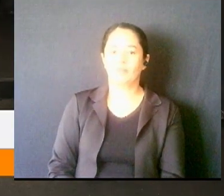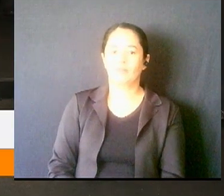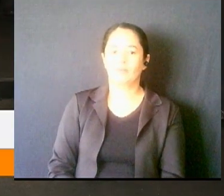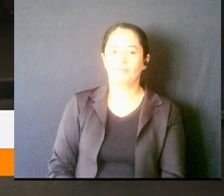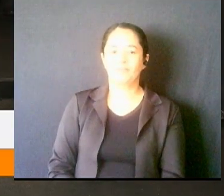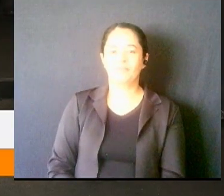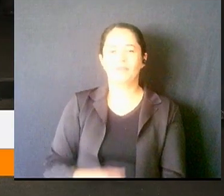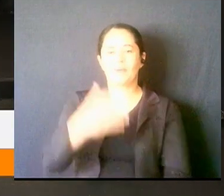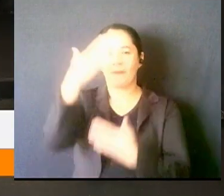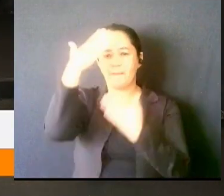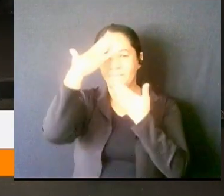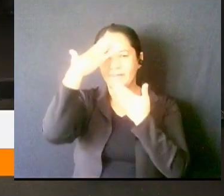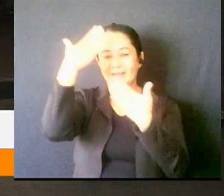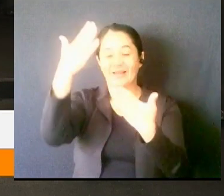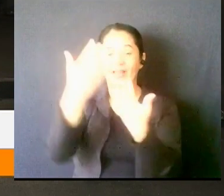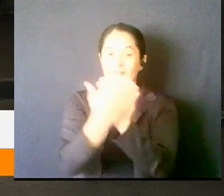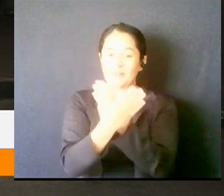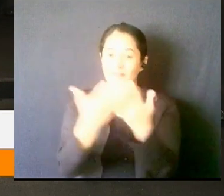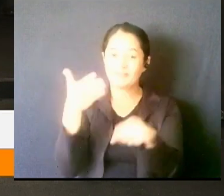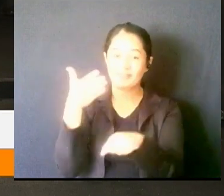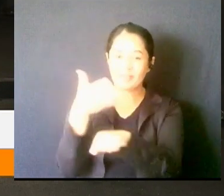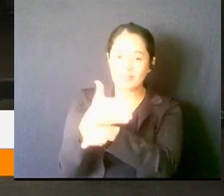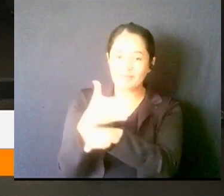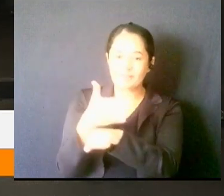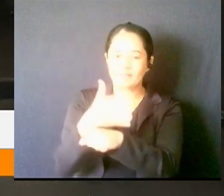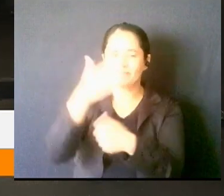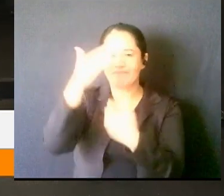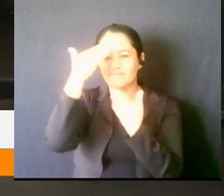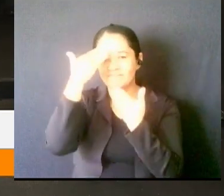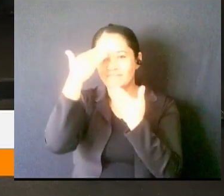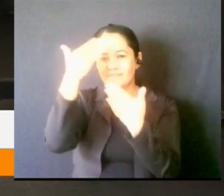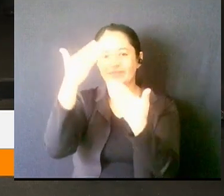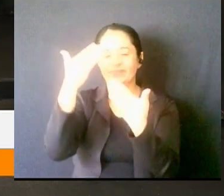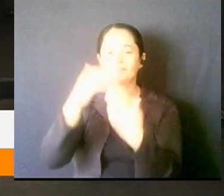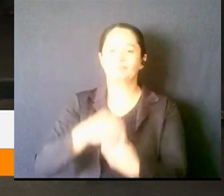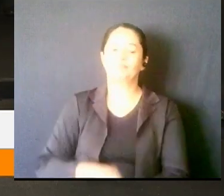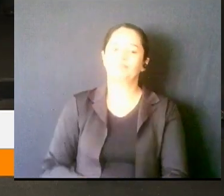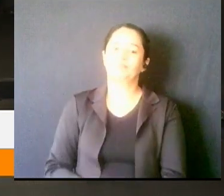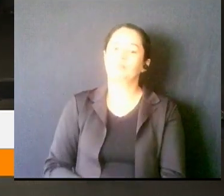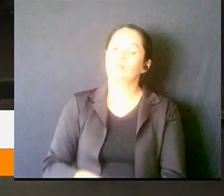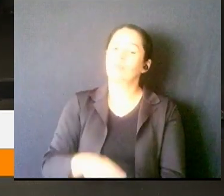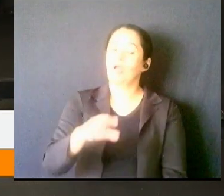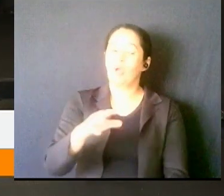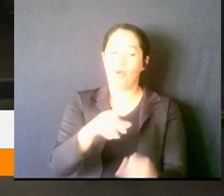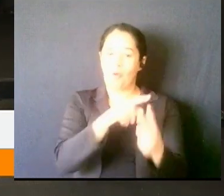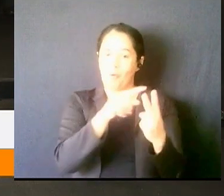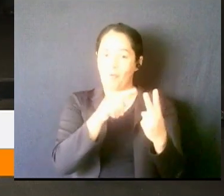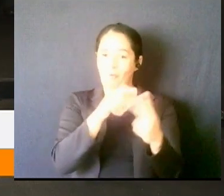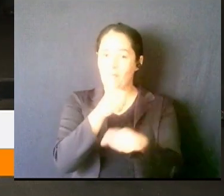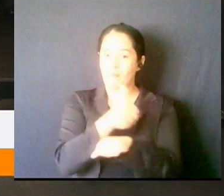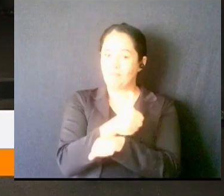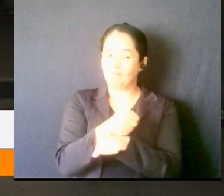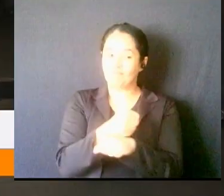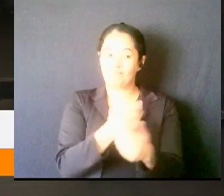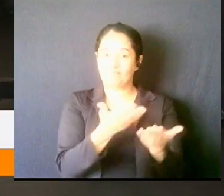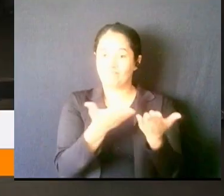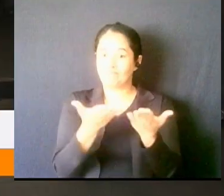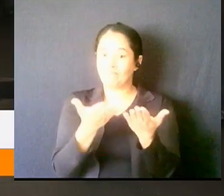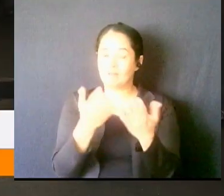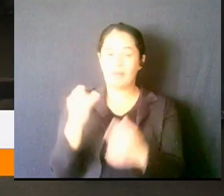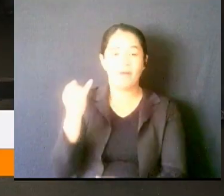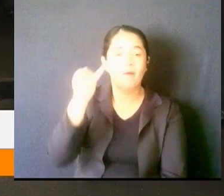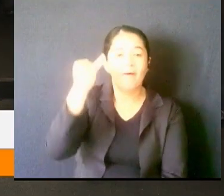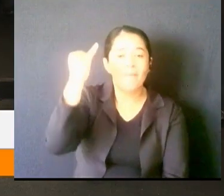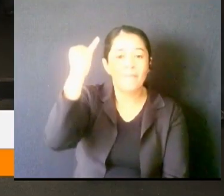participou também, muito obrigada. Olha só, né, doutor Rodolfo, doutora Elisete, a importância